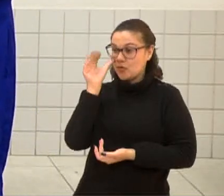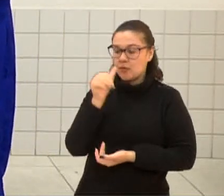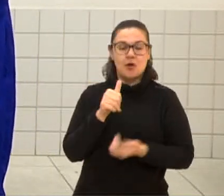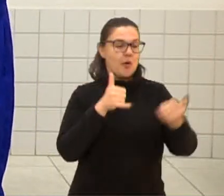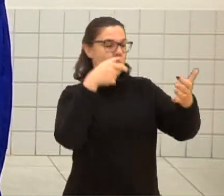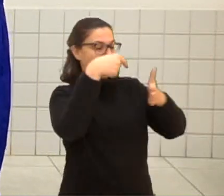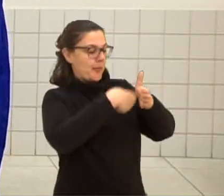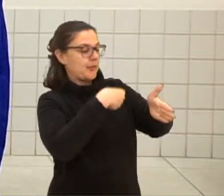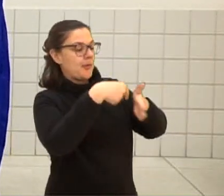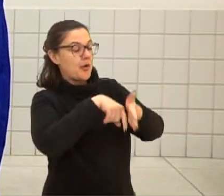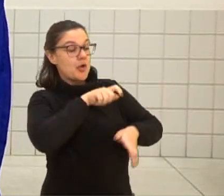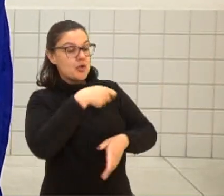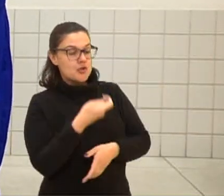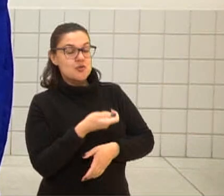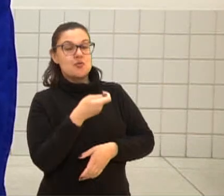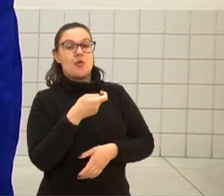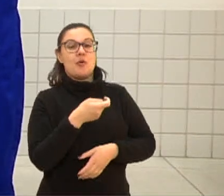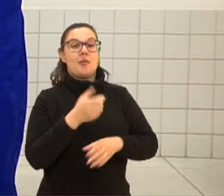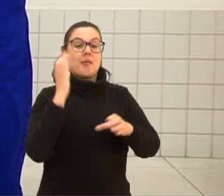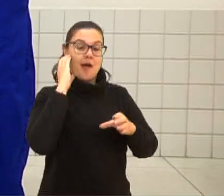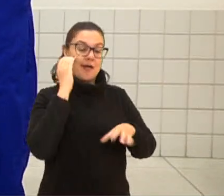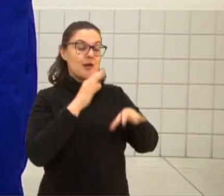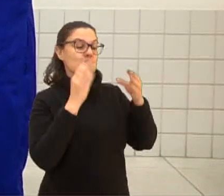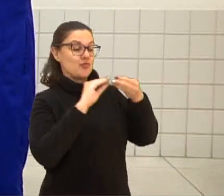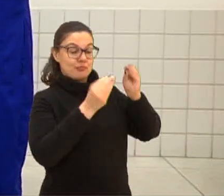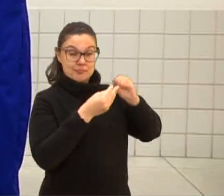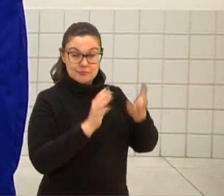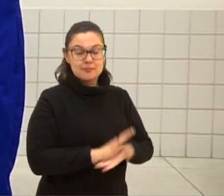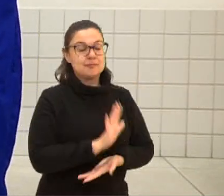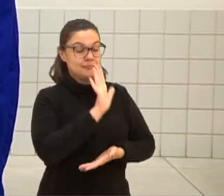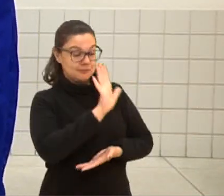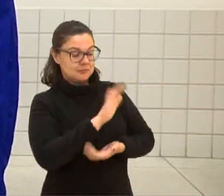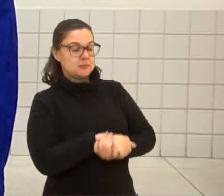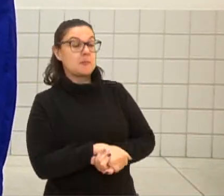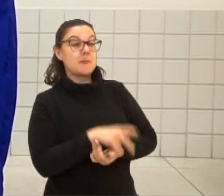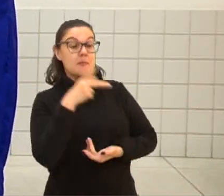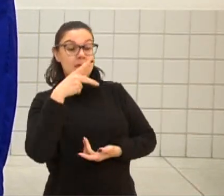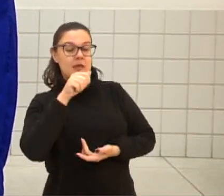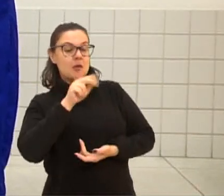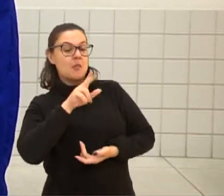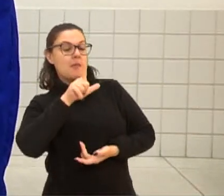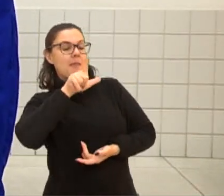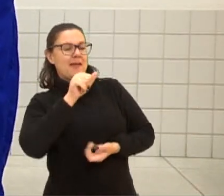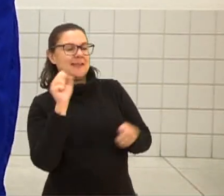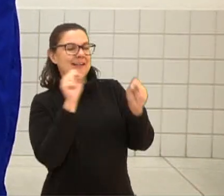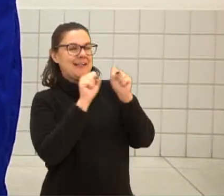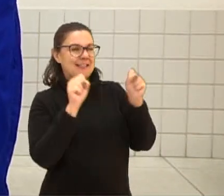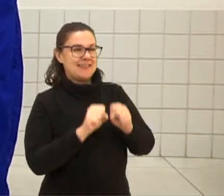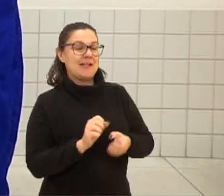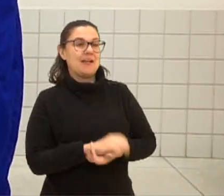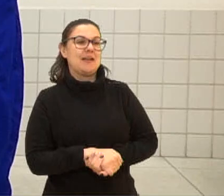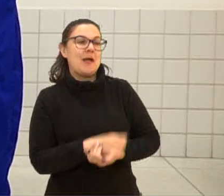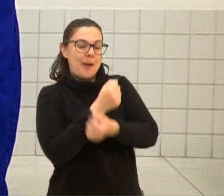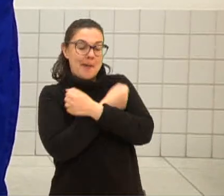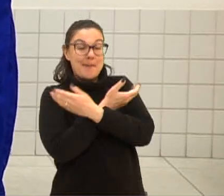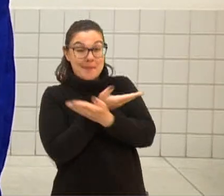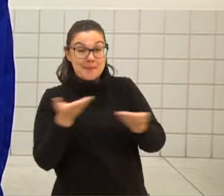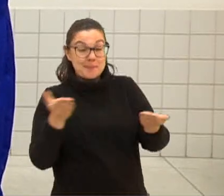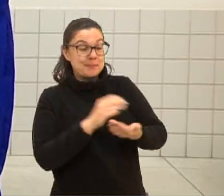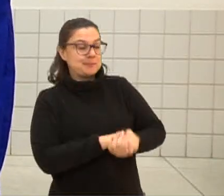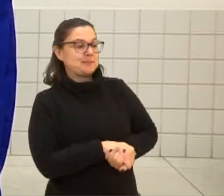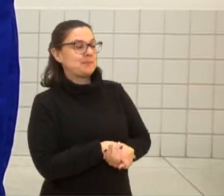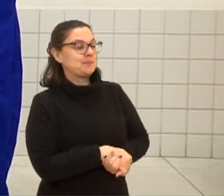já tá perguntando da radionovela, a gente já vai falar sobre isso, gente. Vamos sim. Ah, a Paula tá adorando. Ai, valeu, Abraço, Paulinha. Paula.